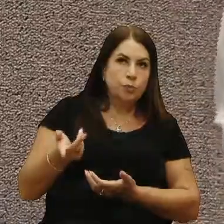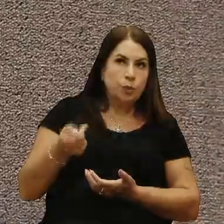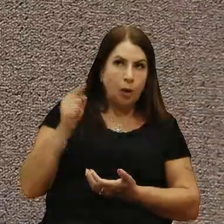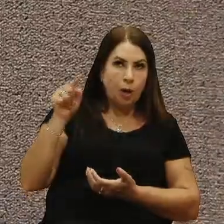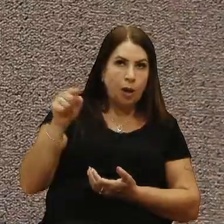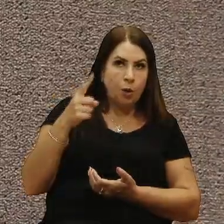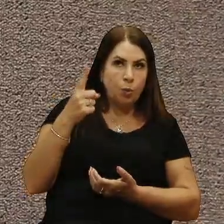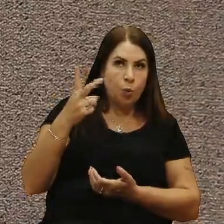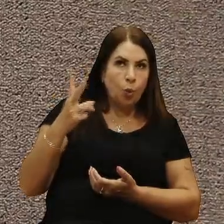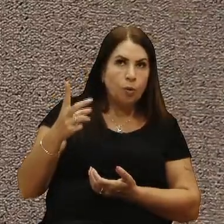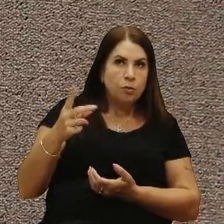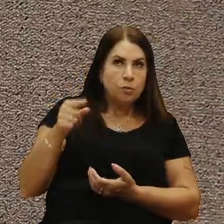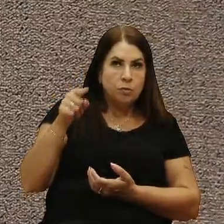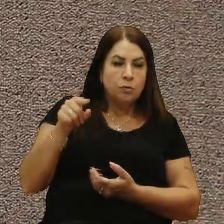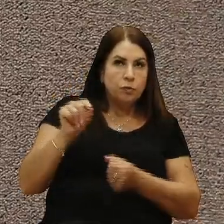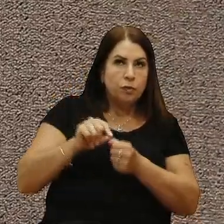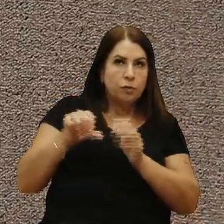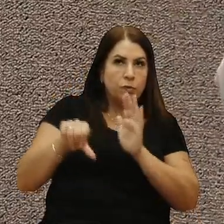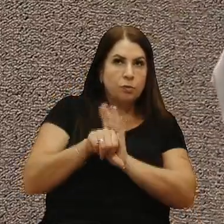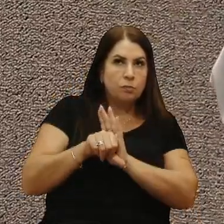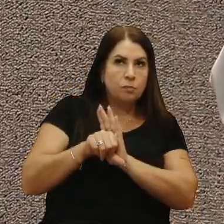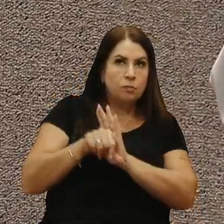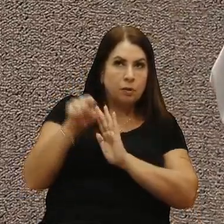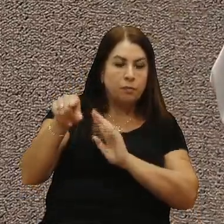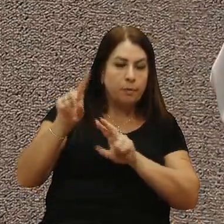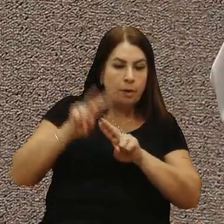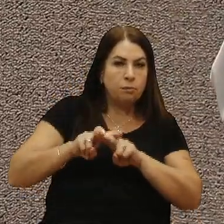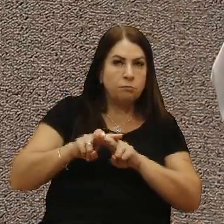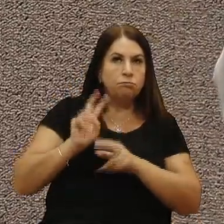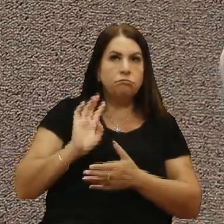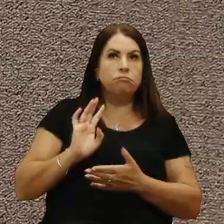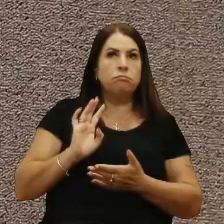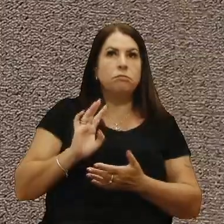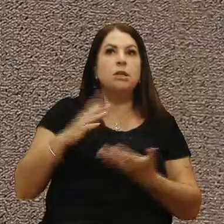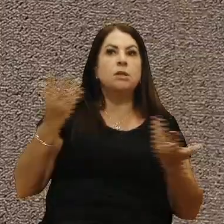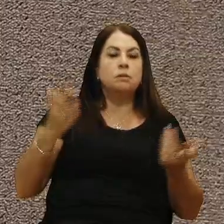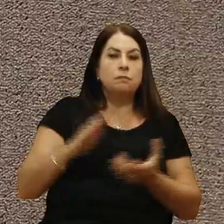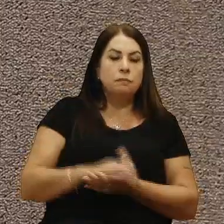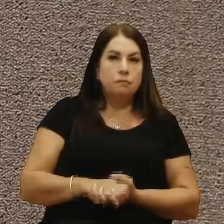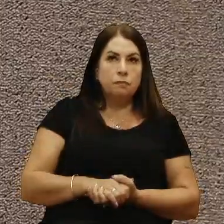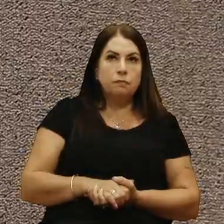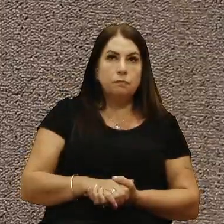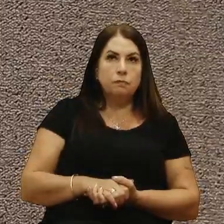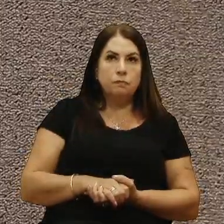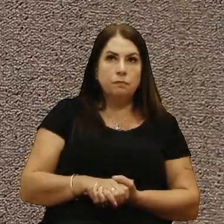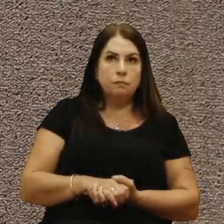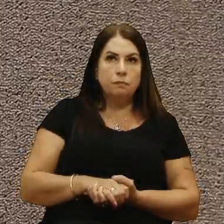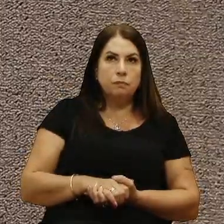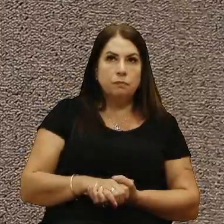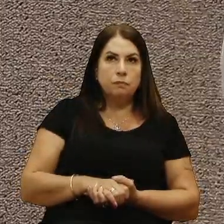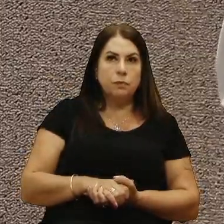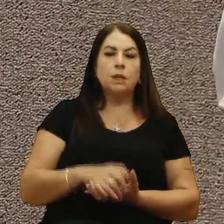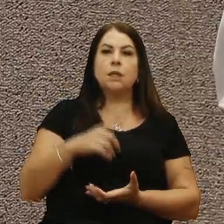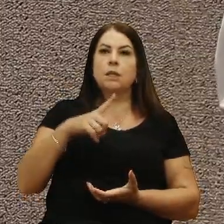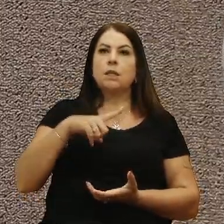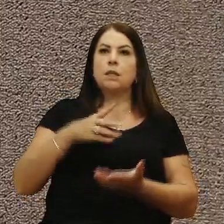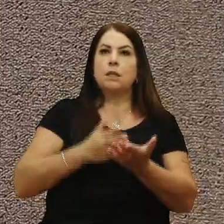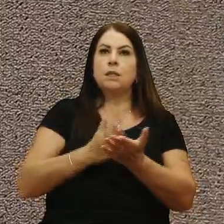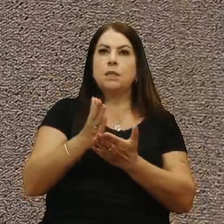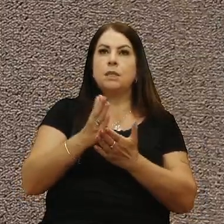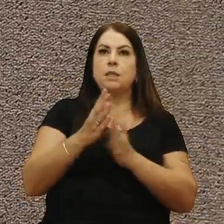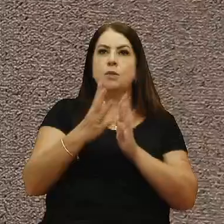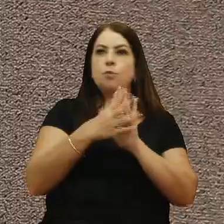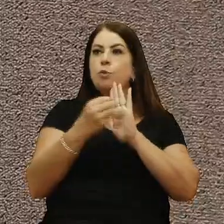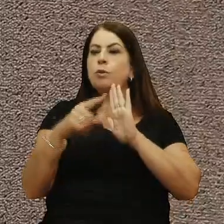com 12 anos, se tu cometer um crime, tu paga. E aí? A gente está seguindo o exemplo de